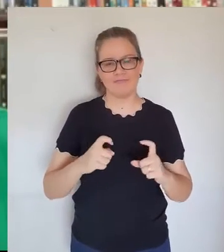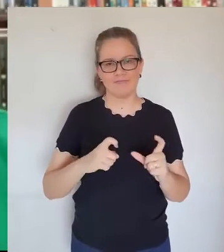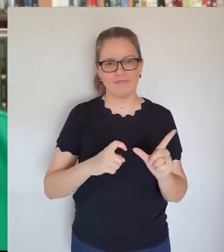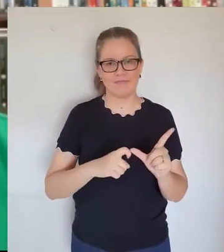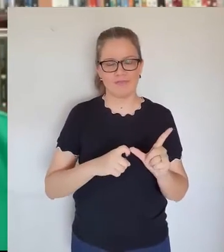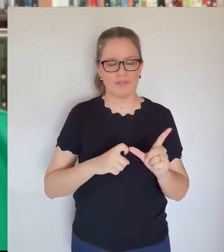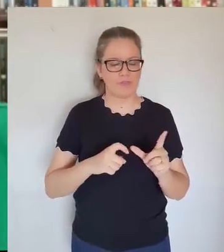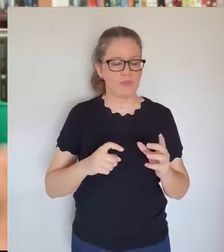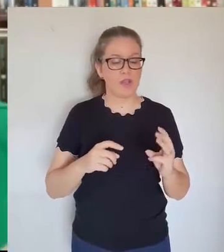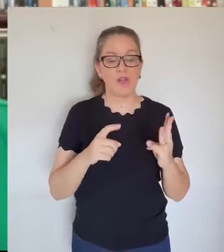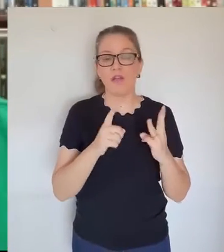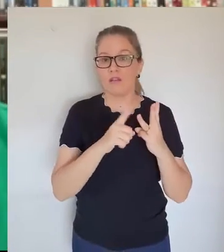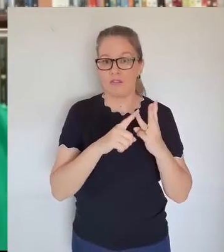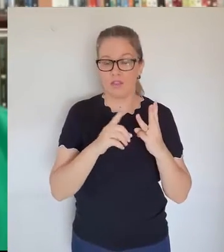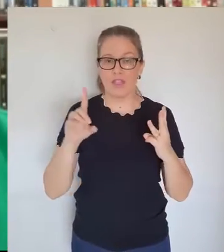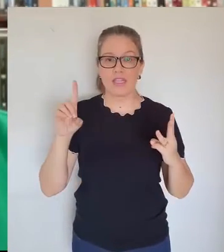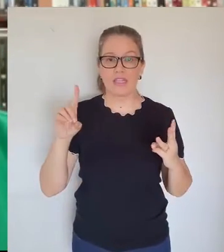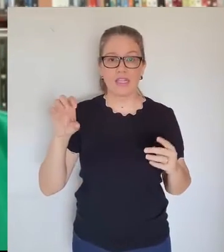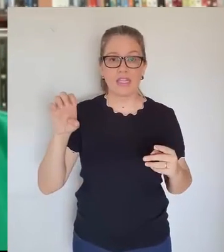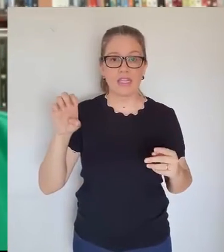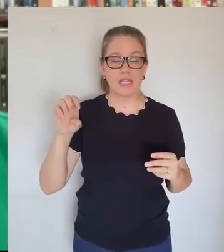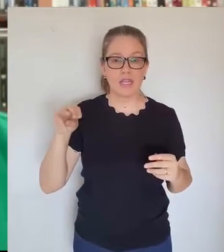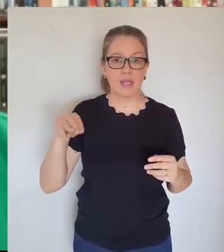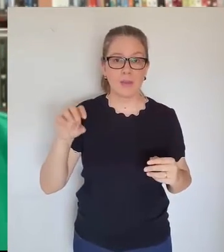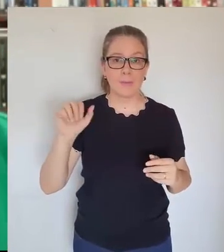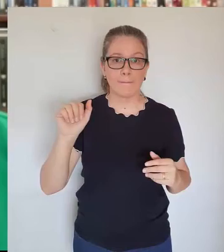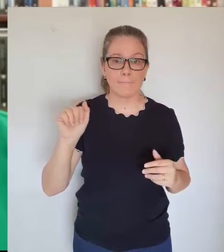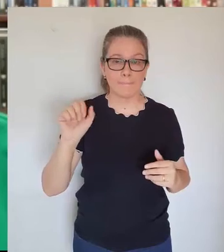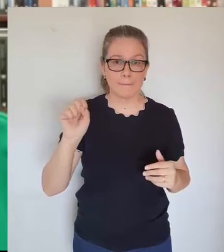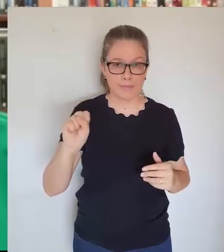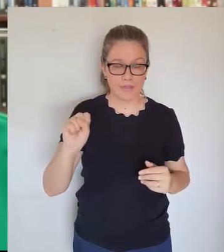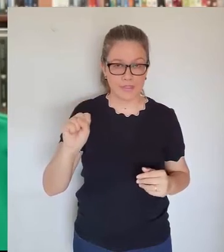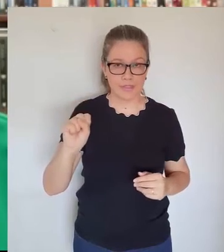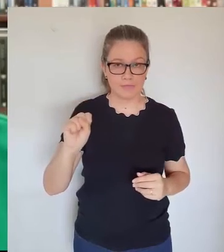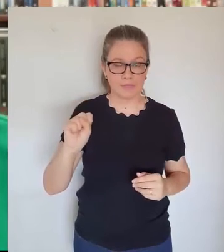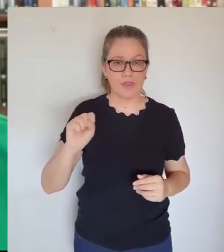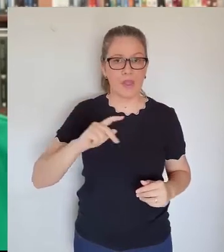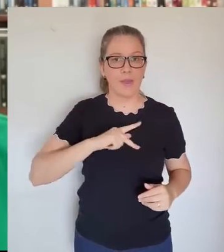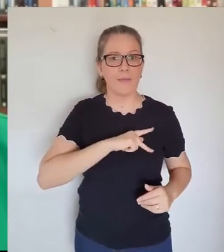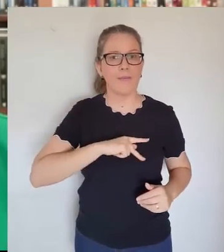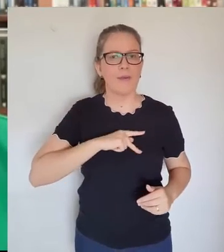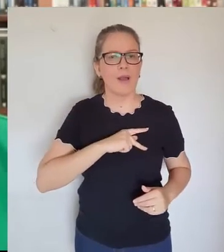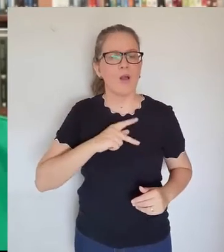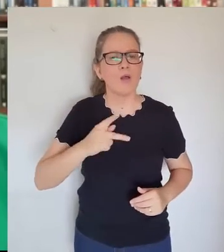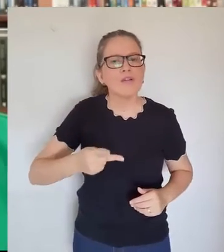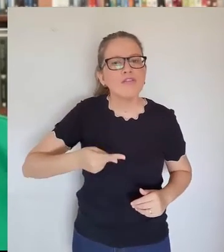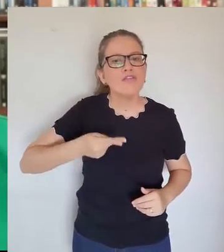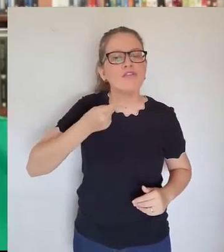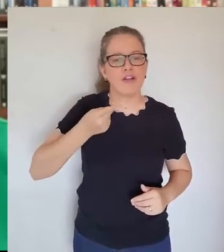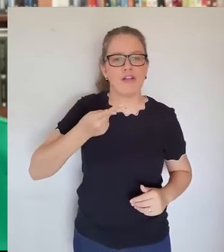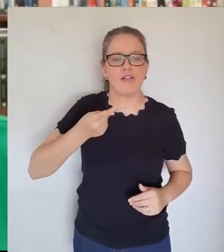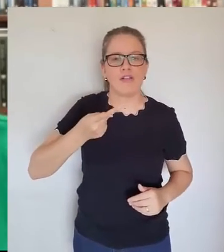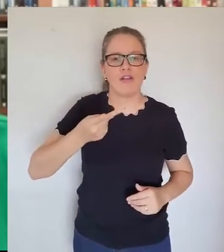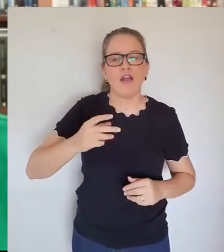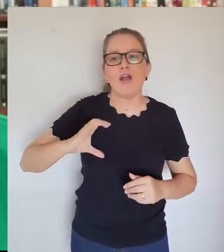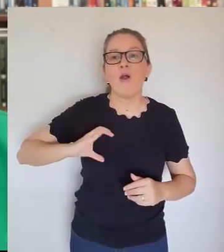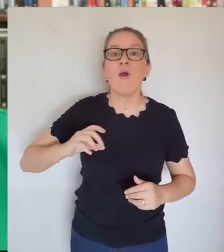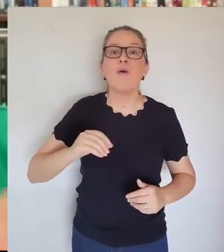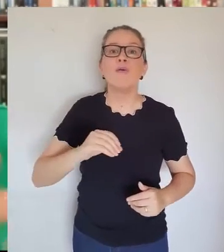depois Demas. Aqui na carta aos Colossenses, Paulo faz um elogio a Demas, chama Demas de